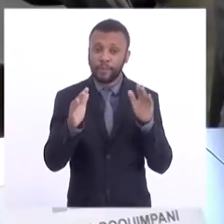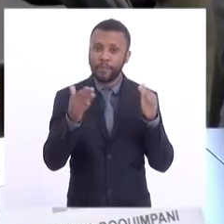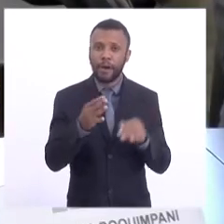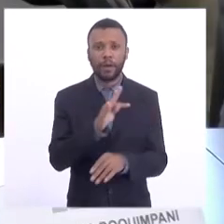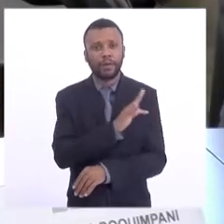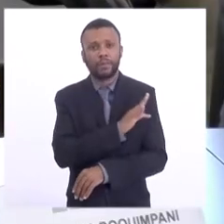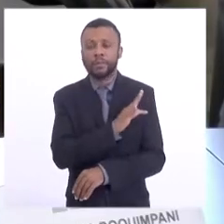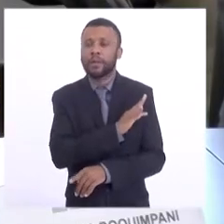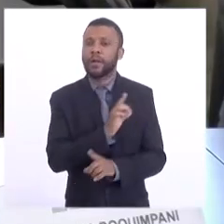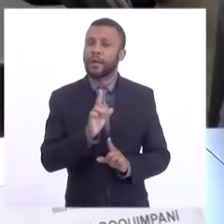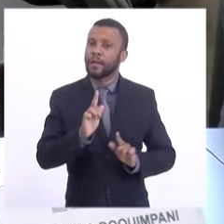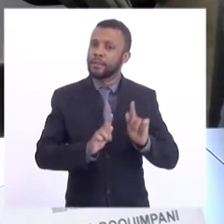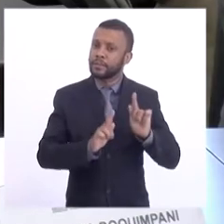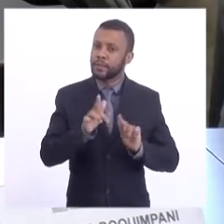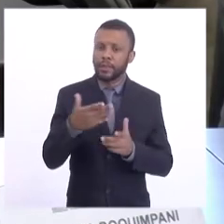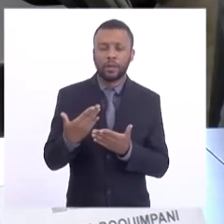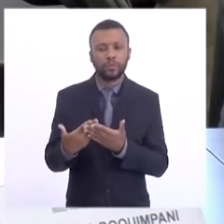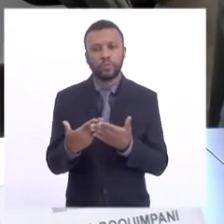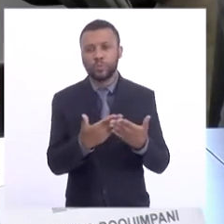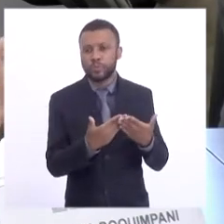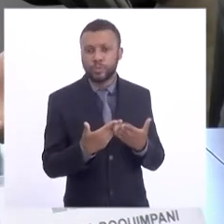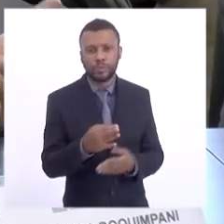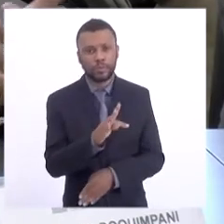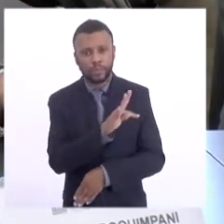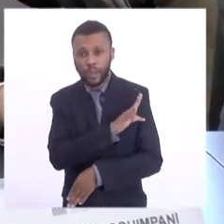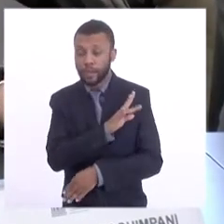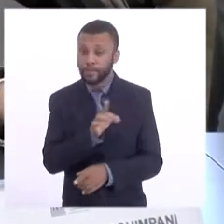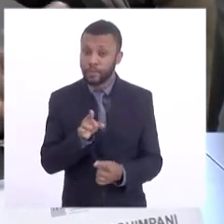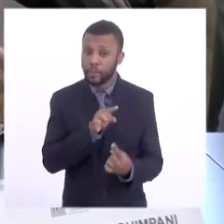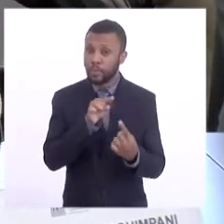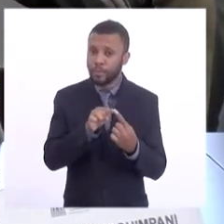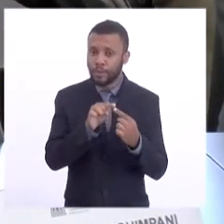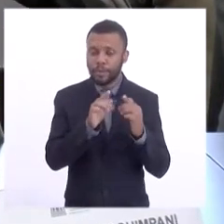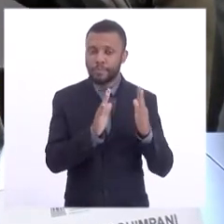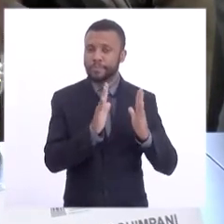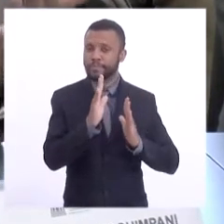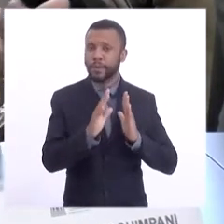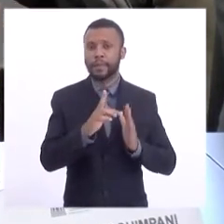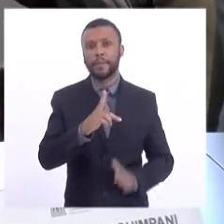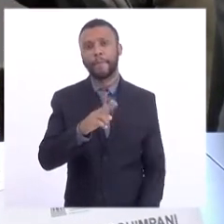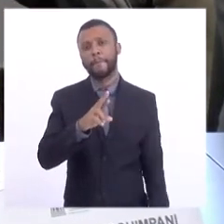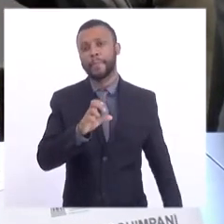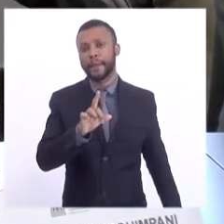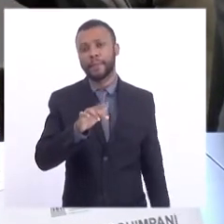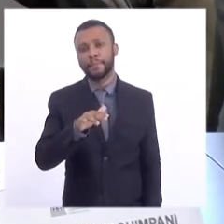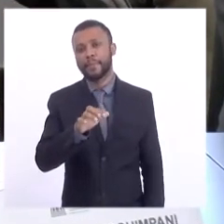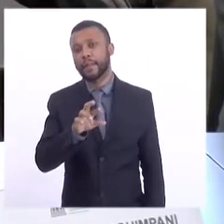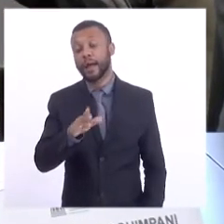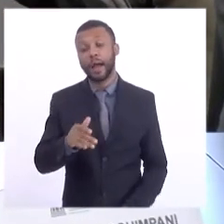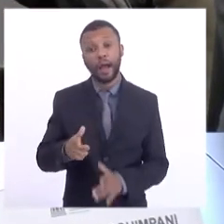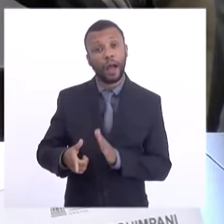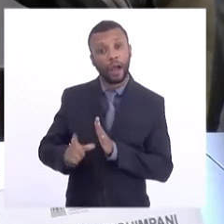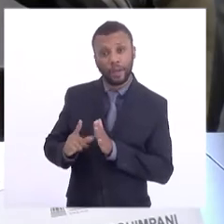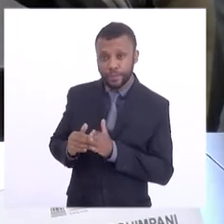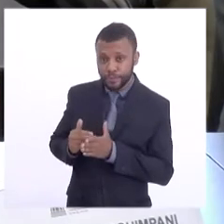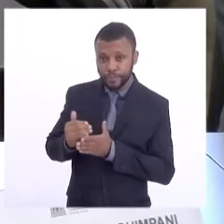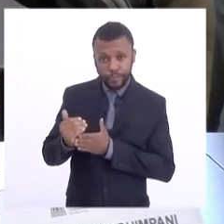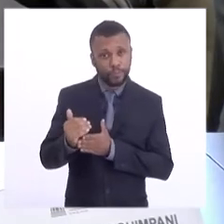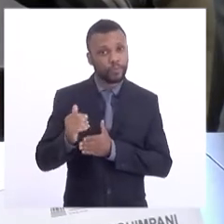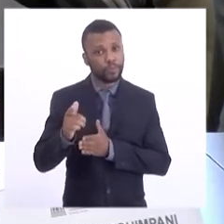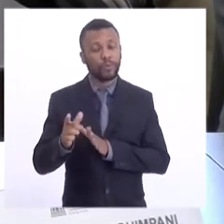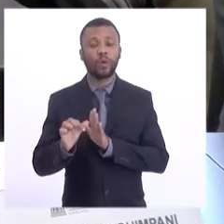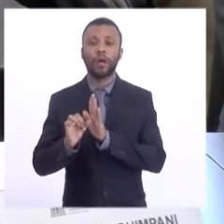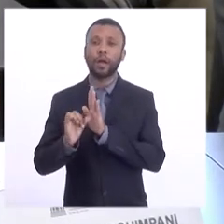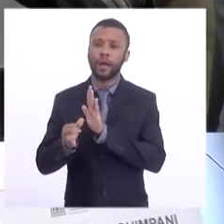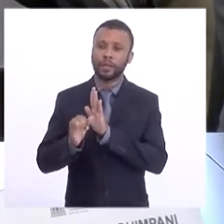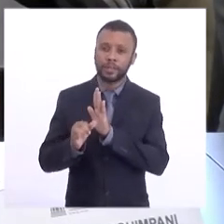nas licitações os estudos técnicos são pertinentes a fase preliminar que a fase interna antes de lançamento edital do Egito dos